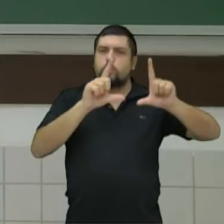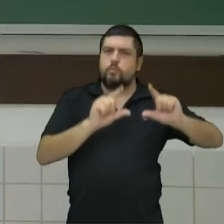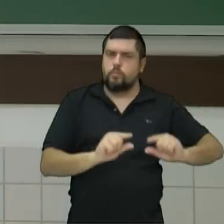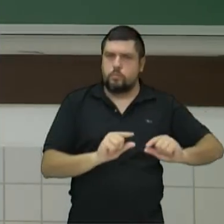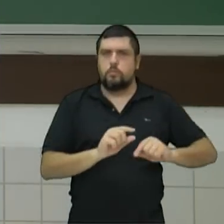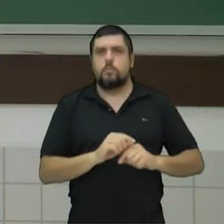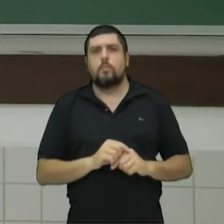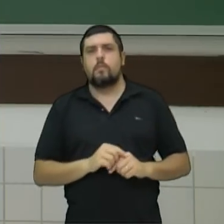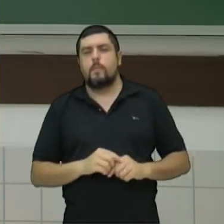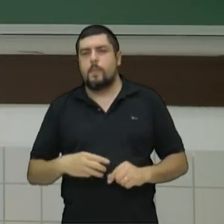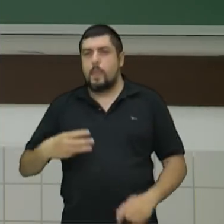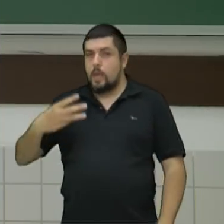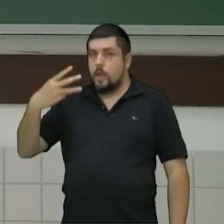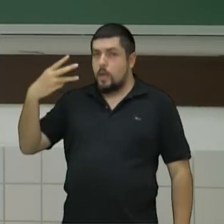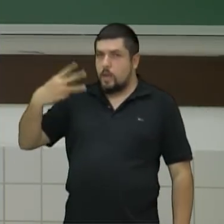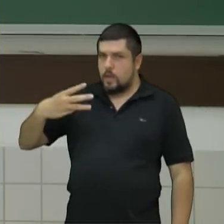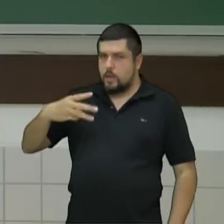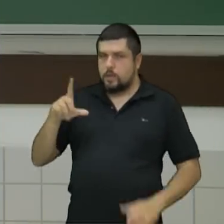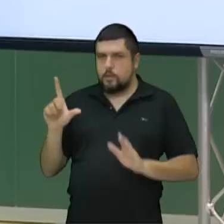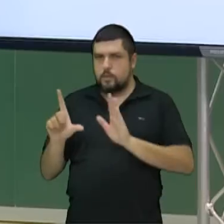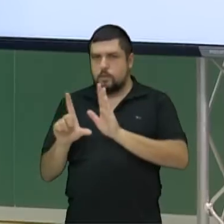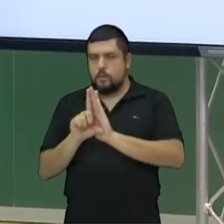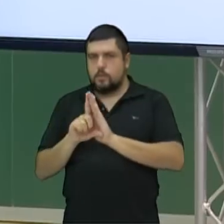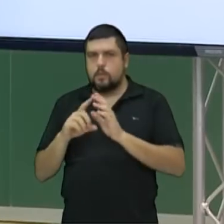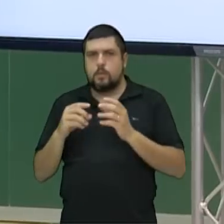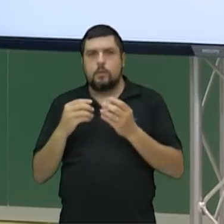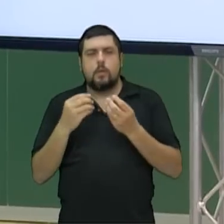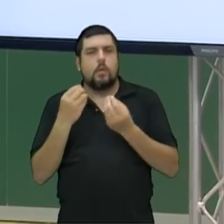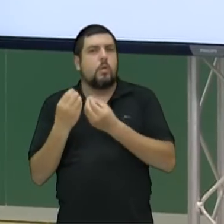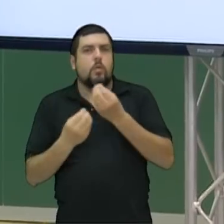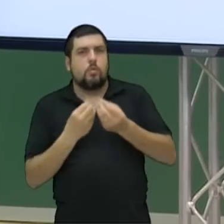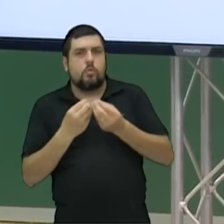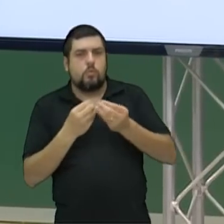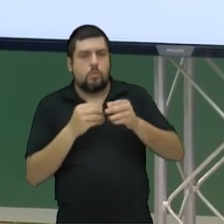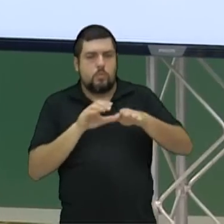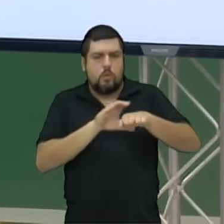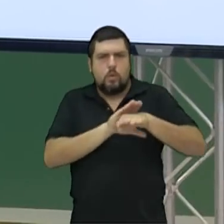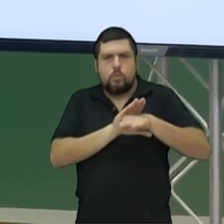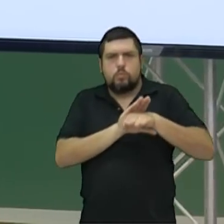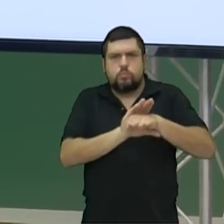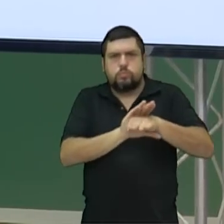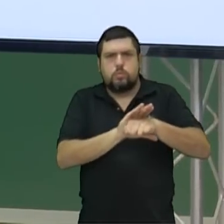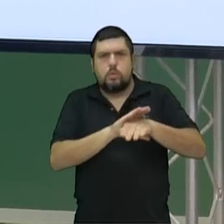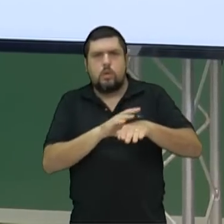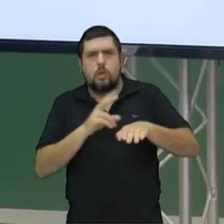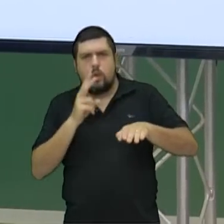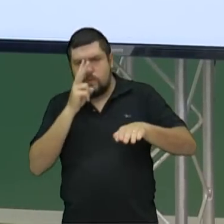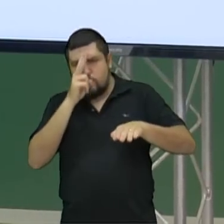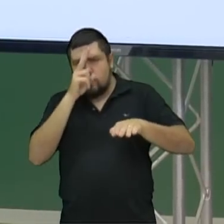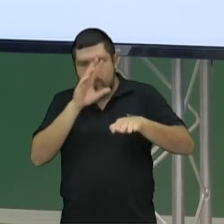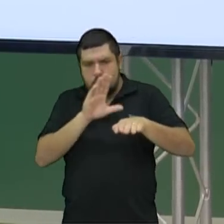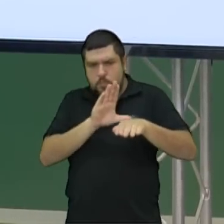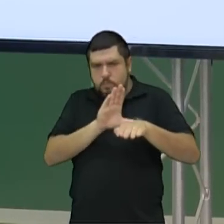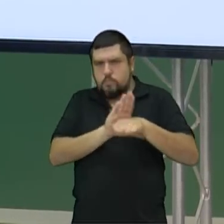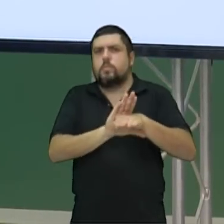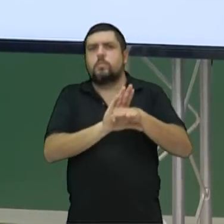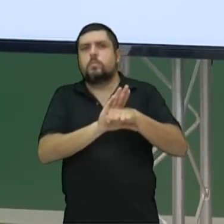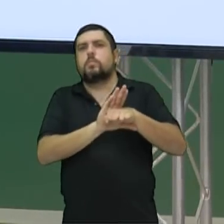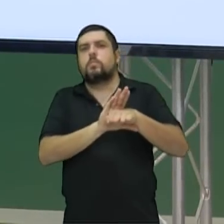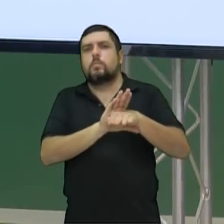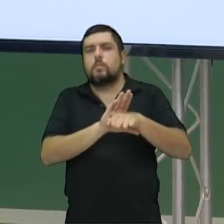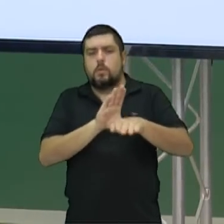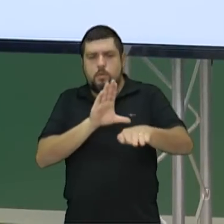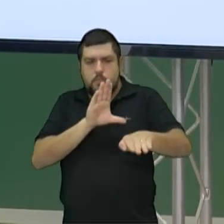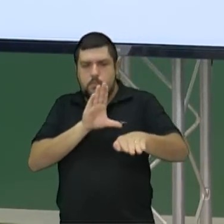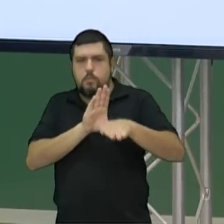seguinte: como é que é a interação dessa força? Como essa força interage com o objeto? E ela fala simplesmente para você